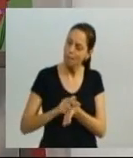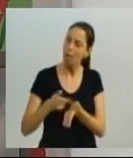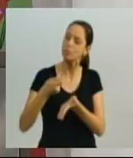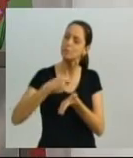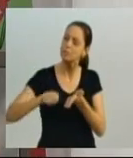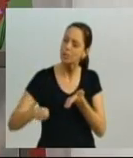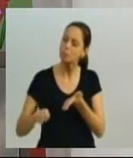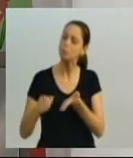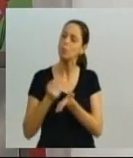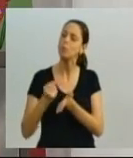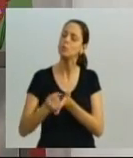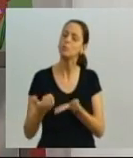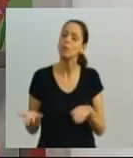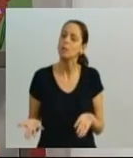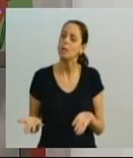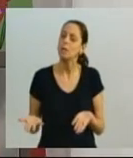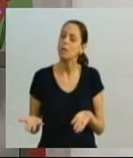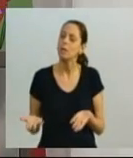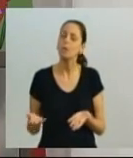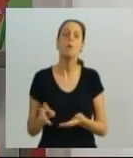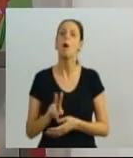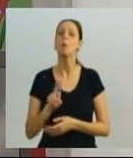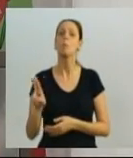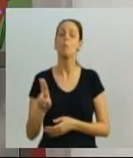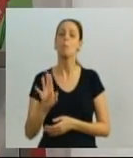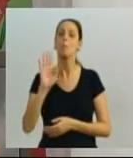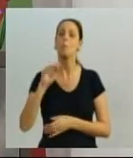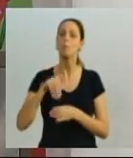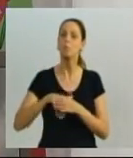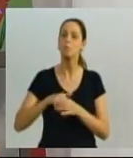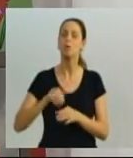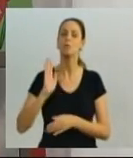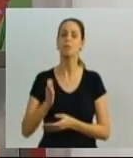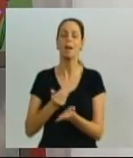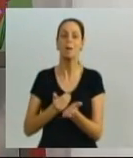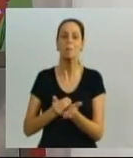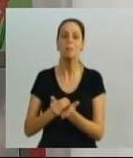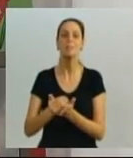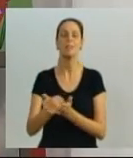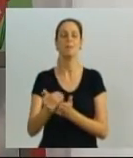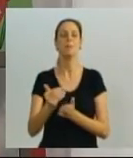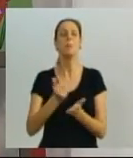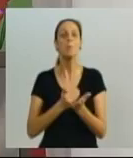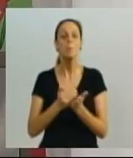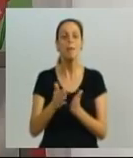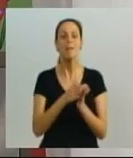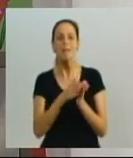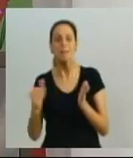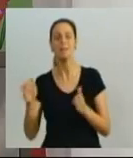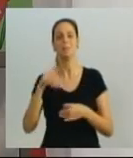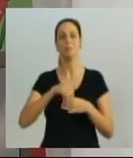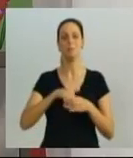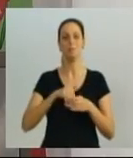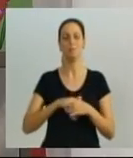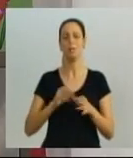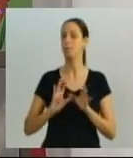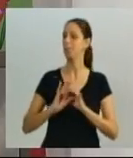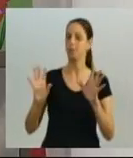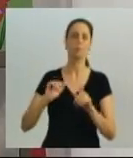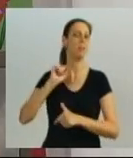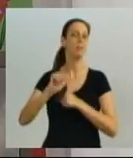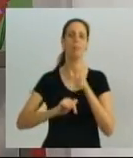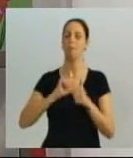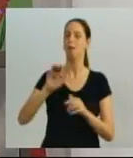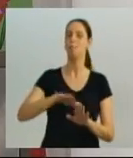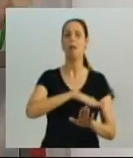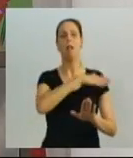Cadê o candidato? Já pegaria a fraude já no começo da eleição. Não deixaria trabalhar durante a eleição